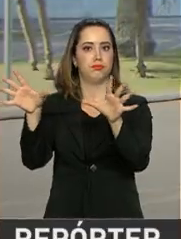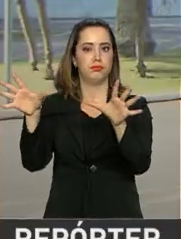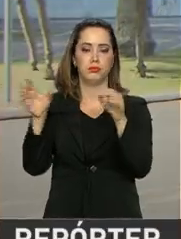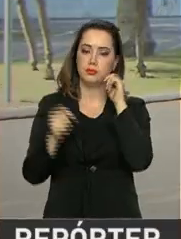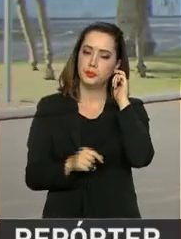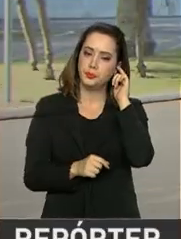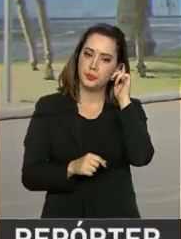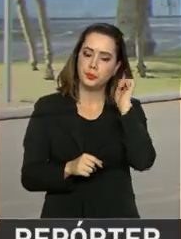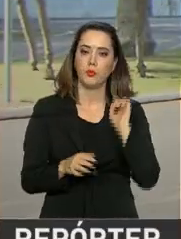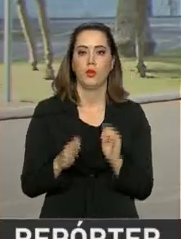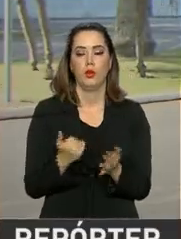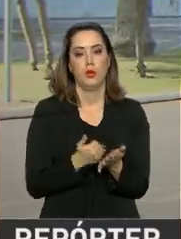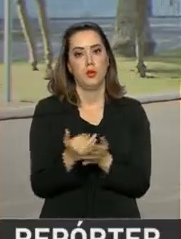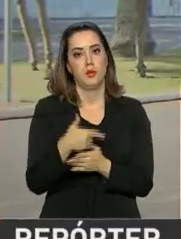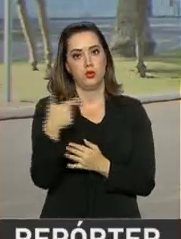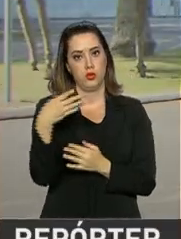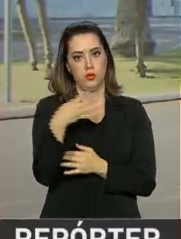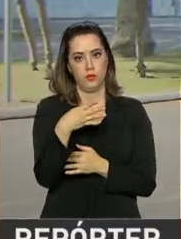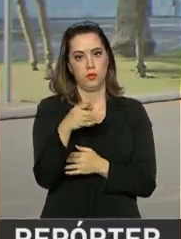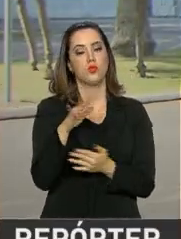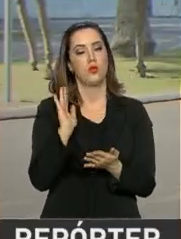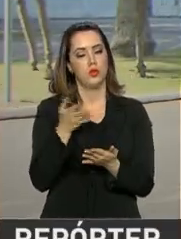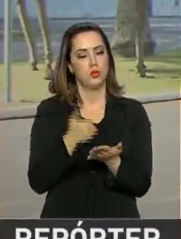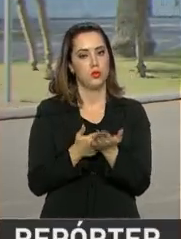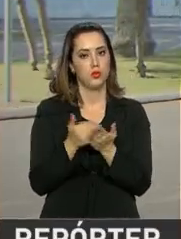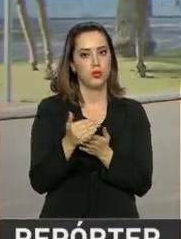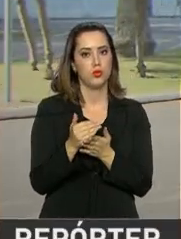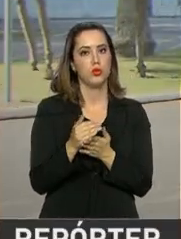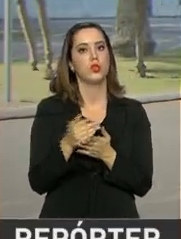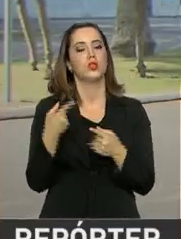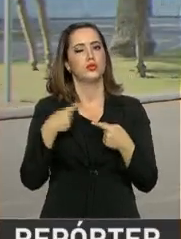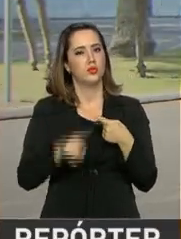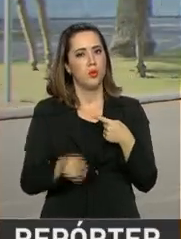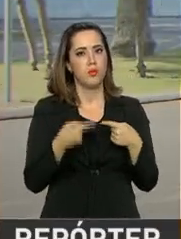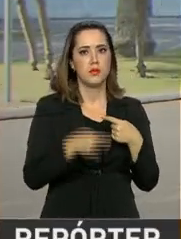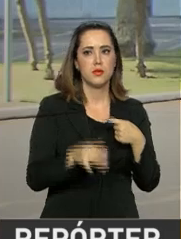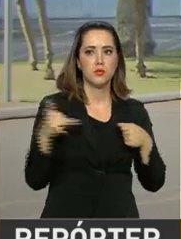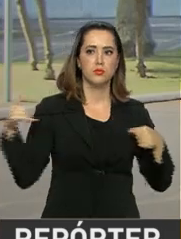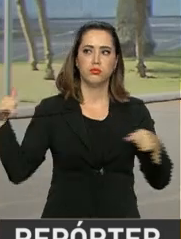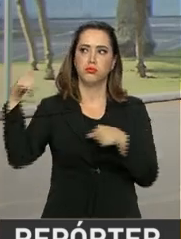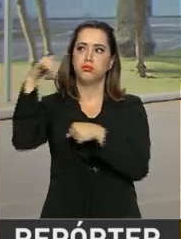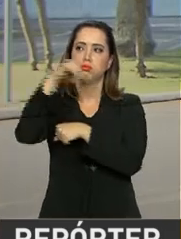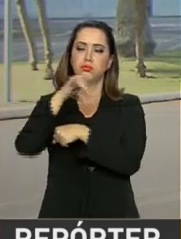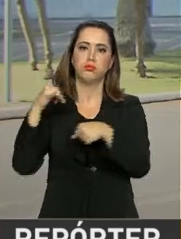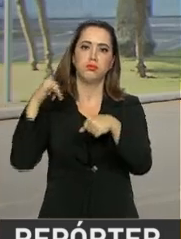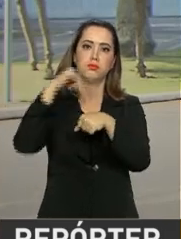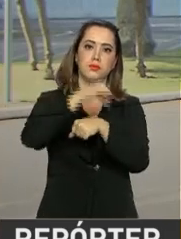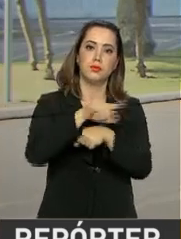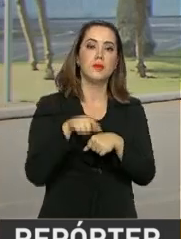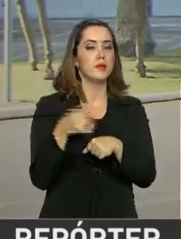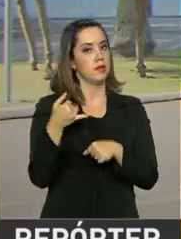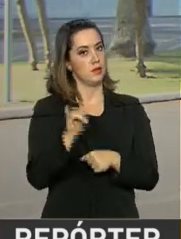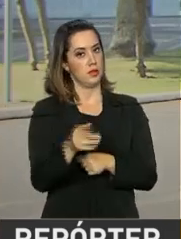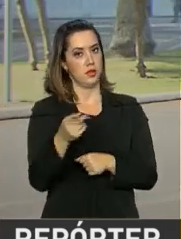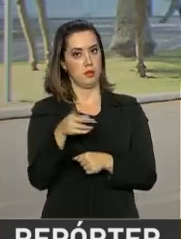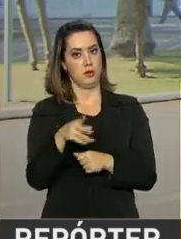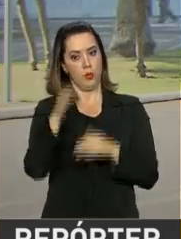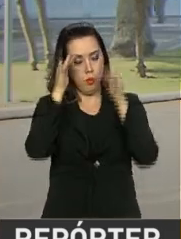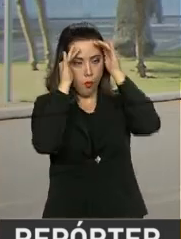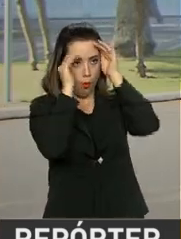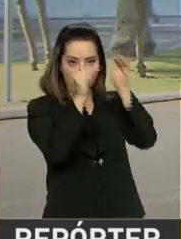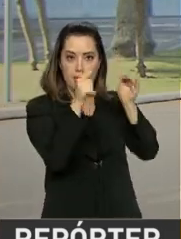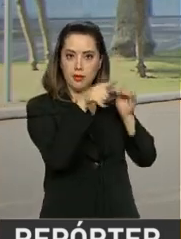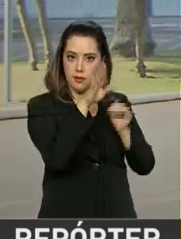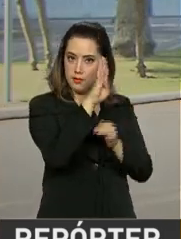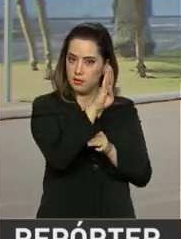dia 24, começam as restrições ao espaço aéreo da cidade. As aeronaves que não cumprirem as regras serão